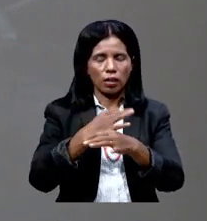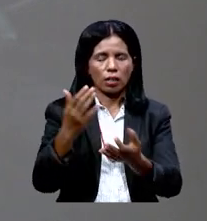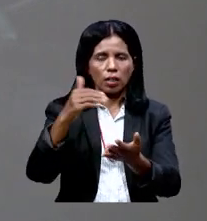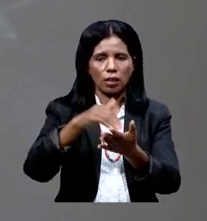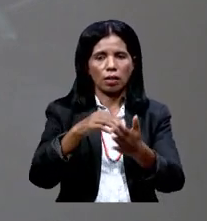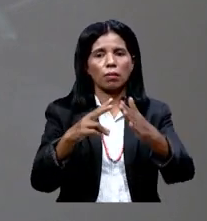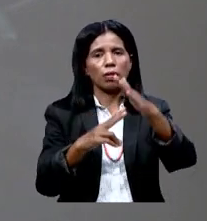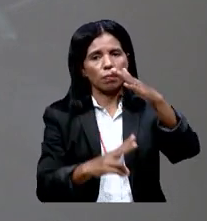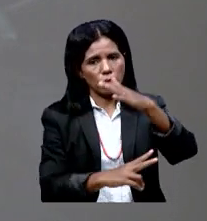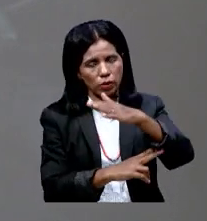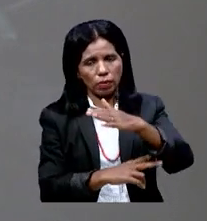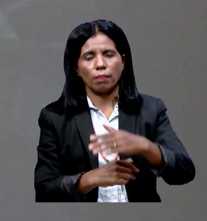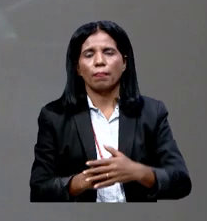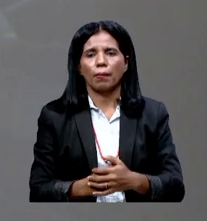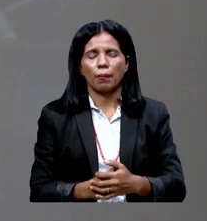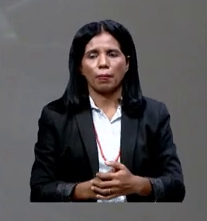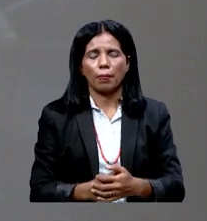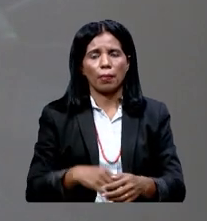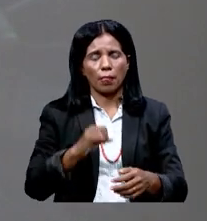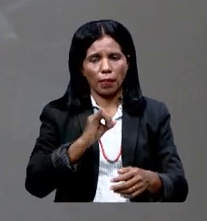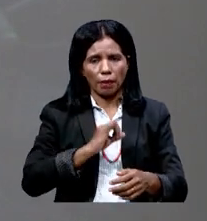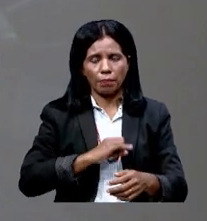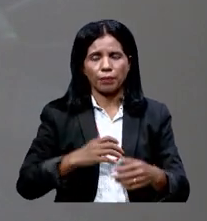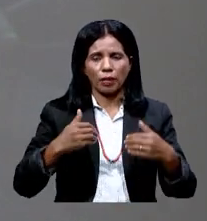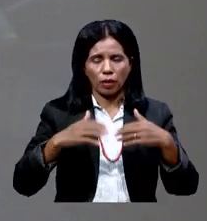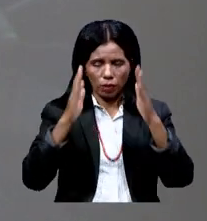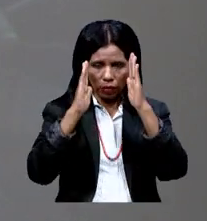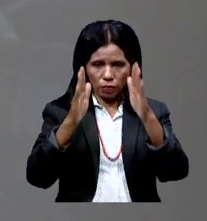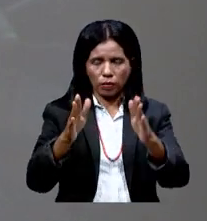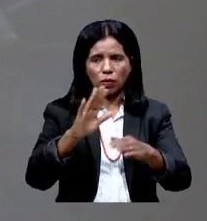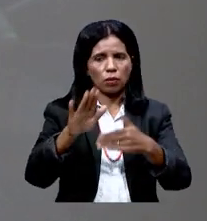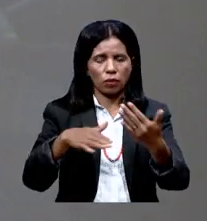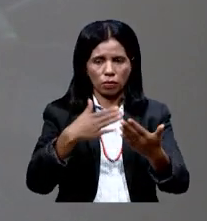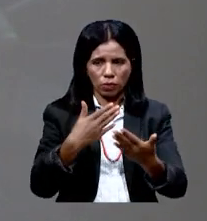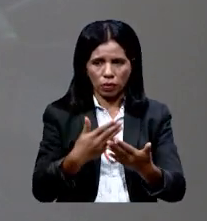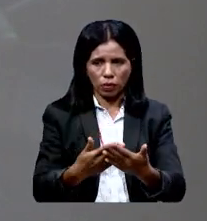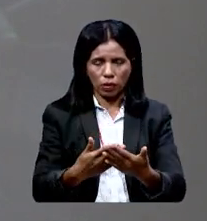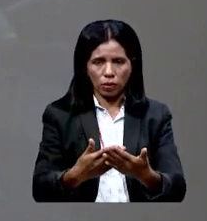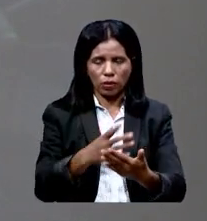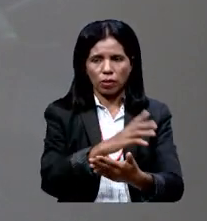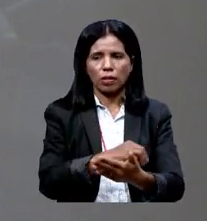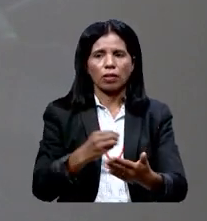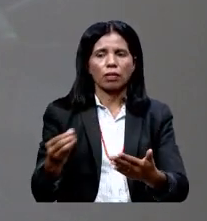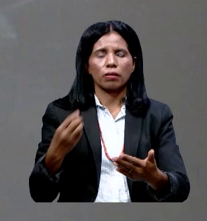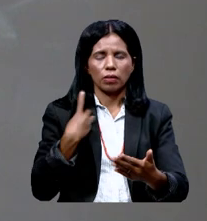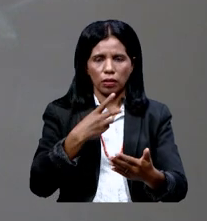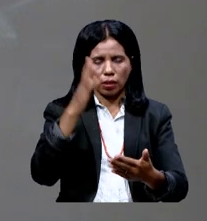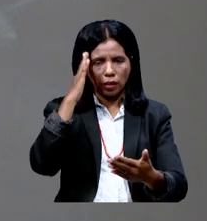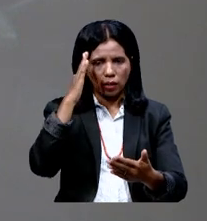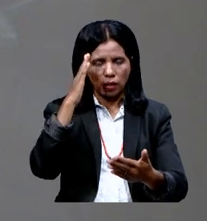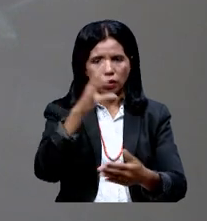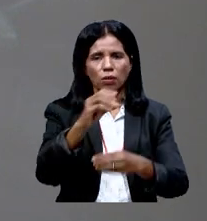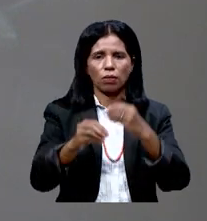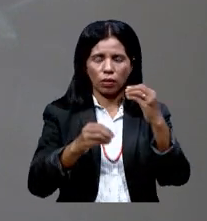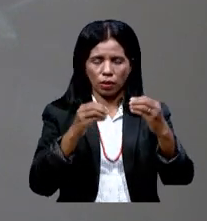ponte. Eu e tenho a certeza de que todos nós desconhecemos a razão por esta